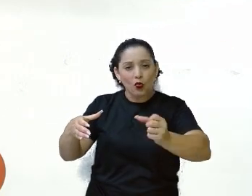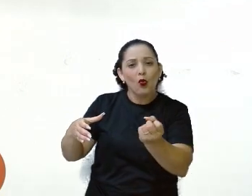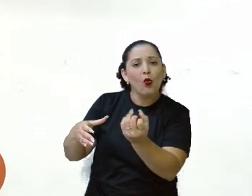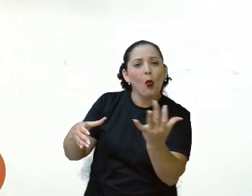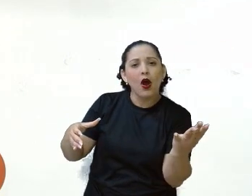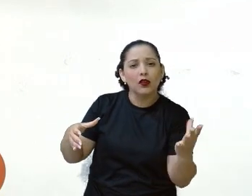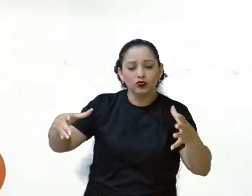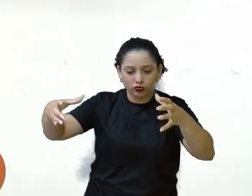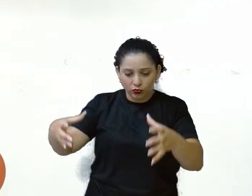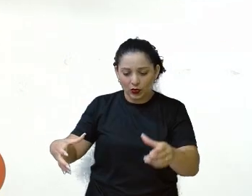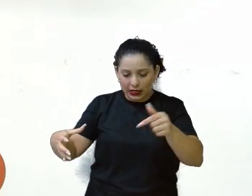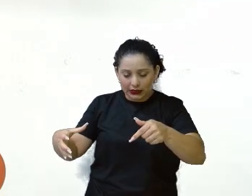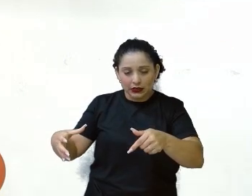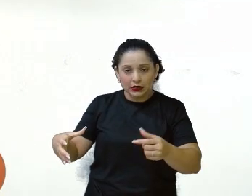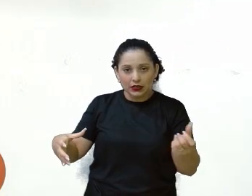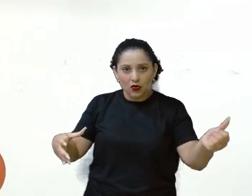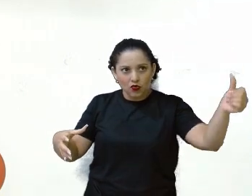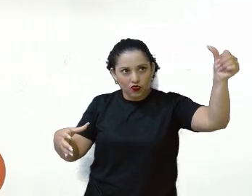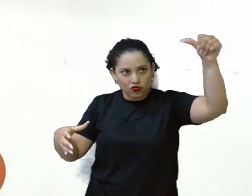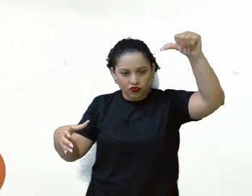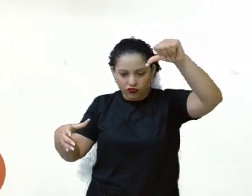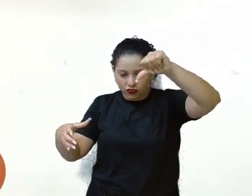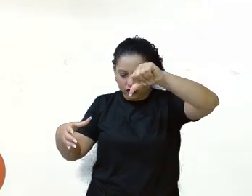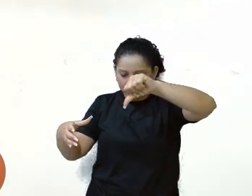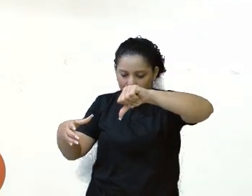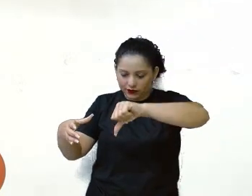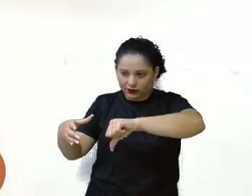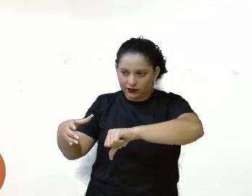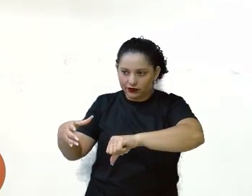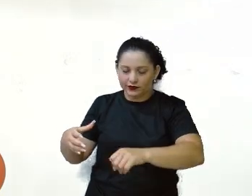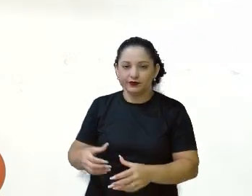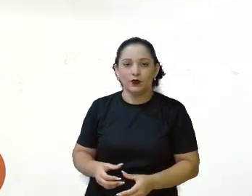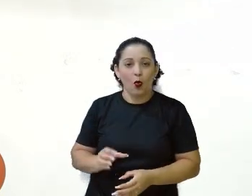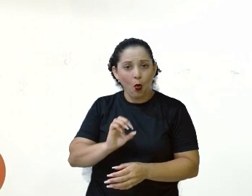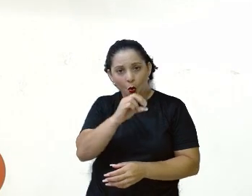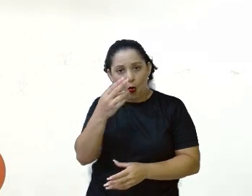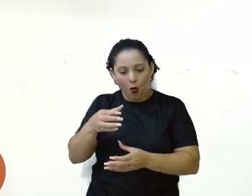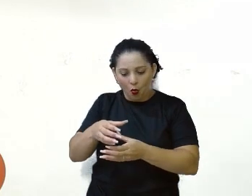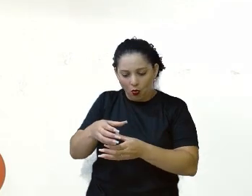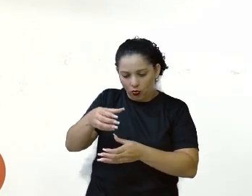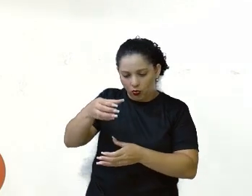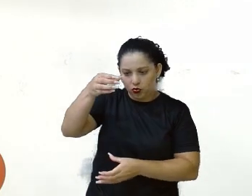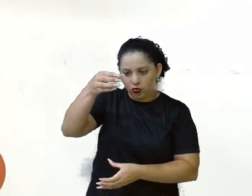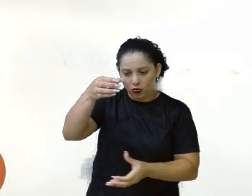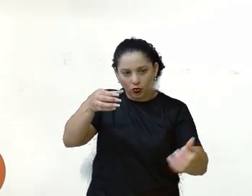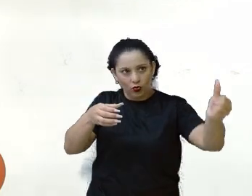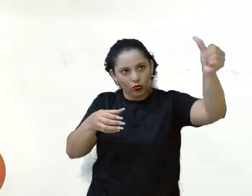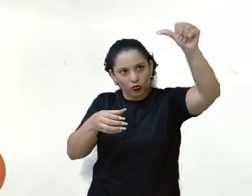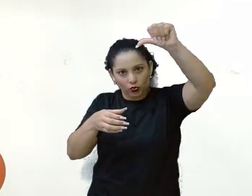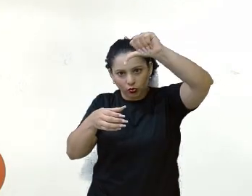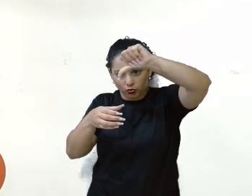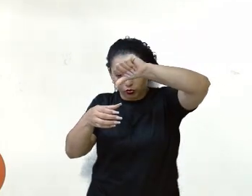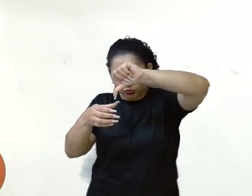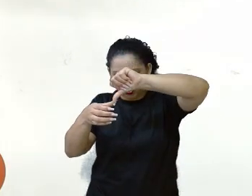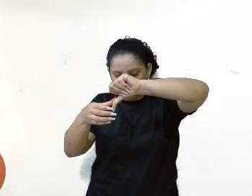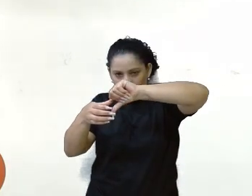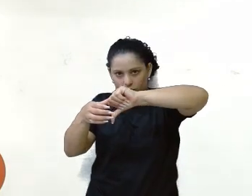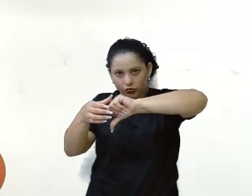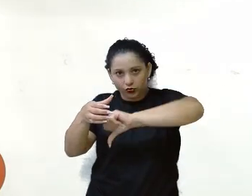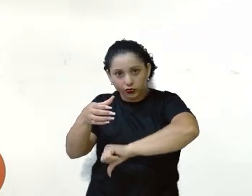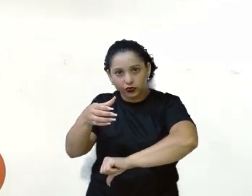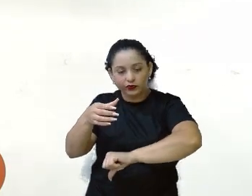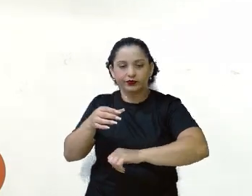cabe num recipiente como esse. Quando a gente fala de unidades de medida em relação